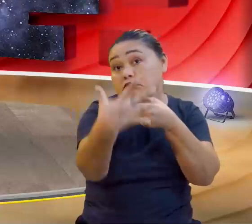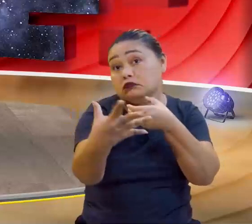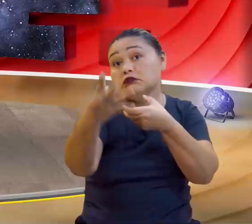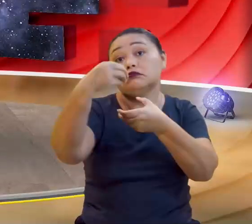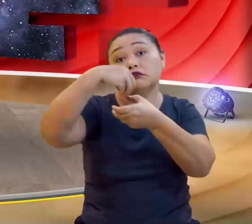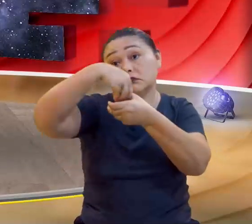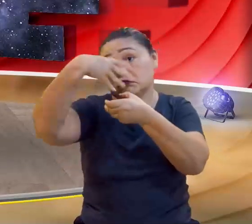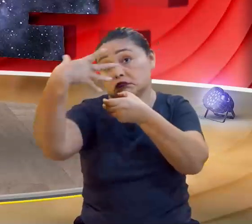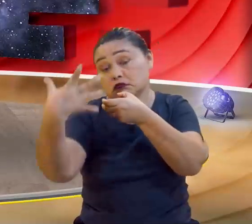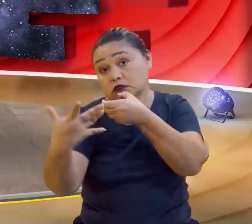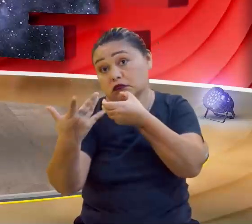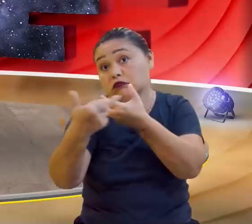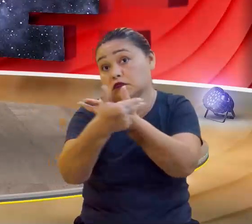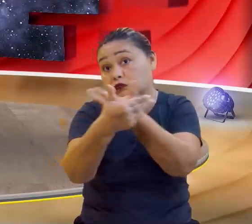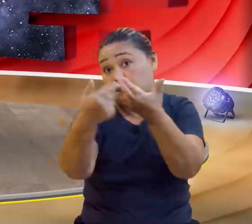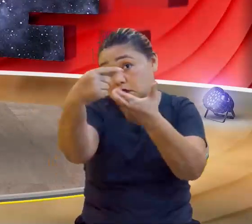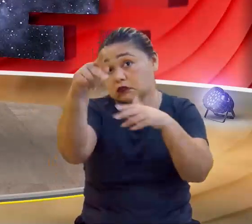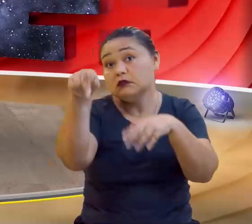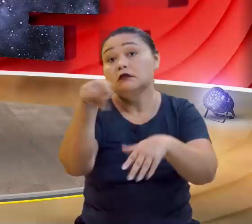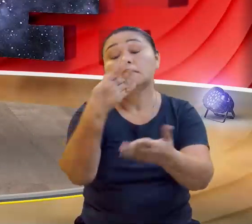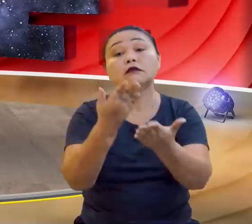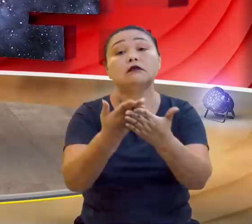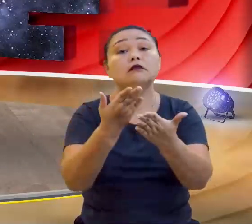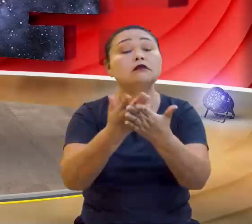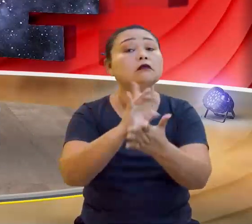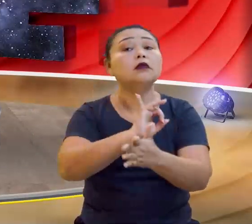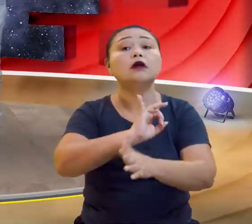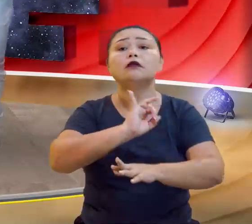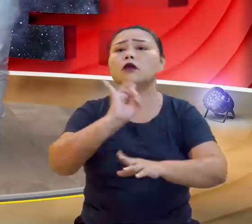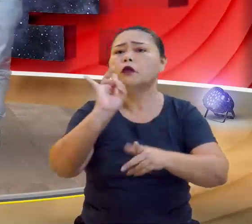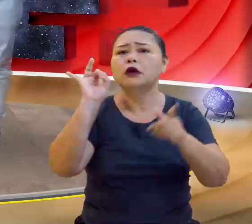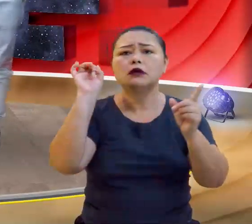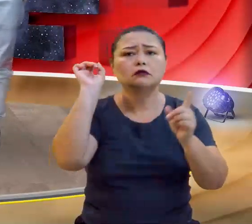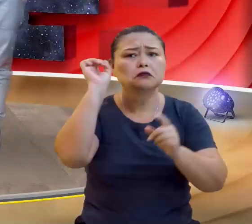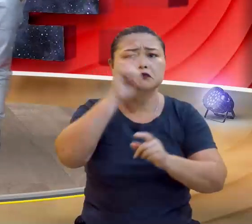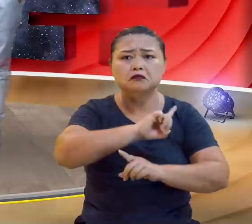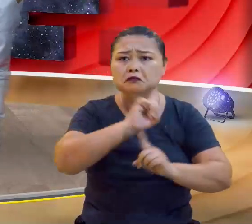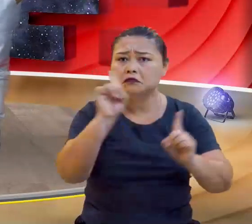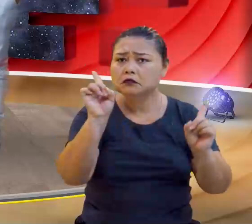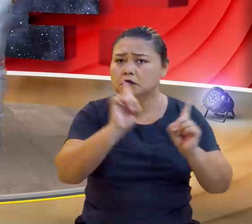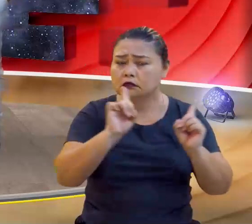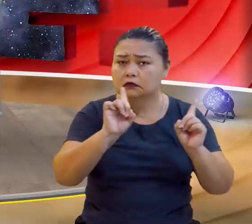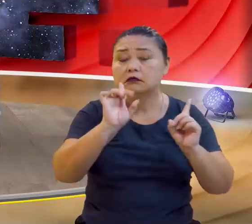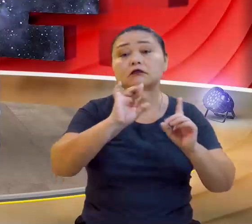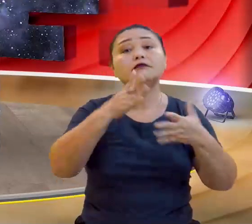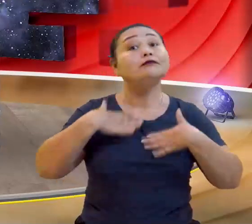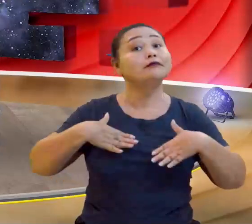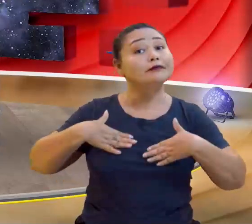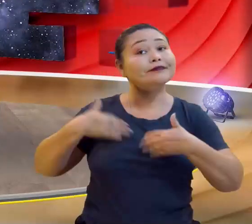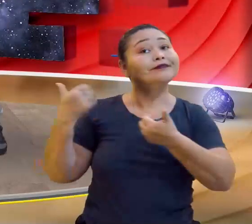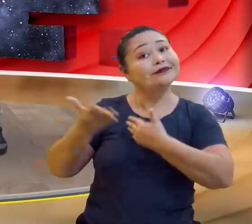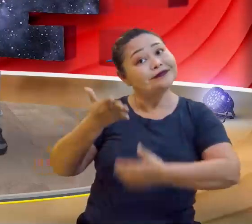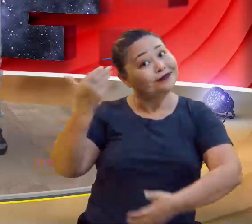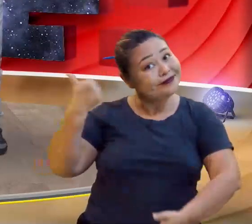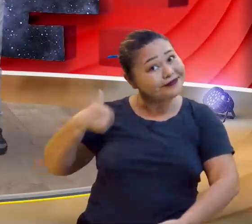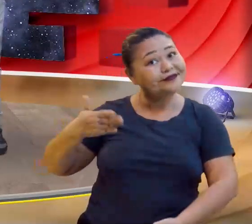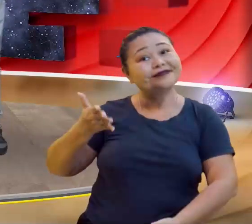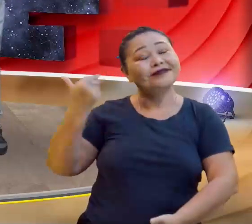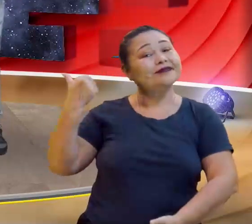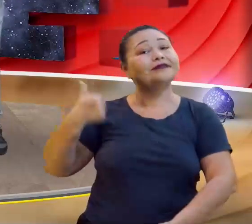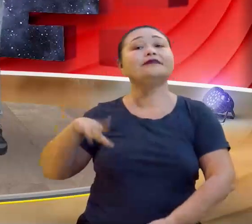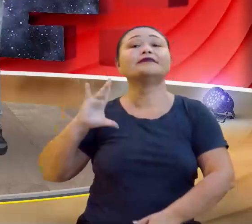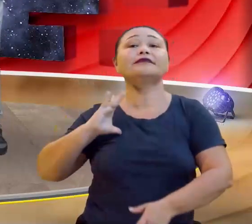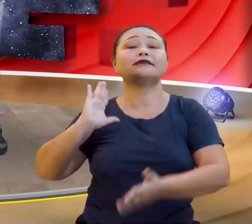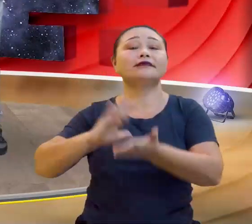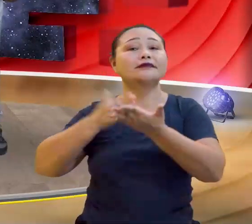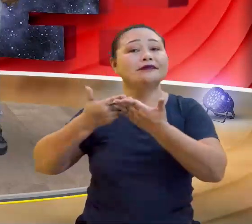é difícil, é só ir com calma. Isso, né? E para você se dar bem no Enem, professora Adelina vem com a gente, né? Vamos lá, nossa